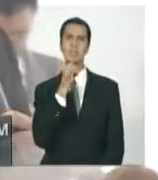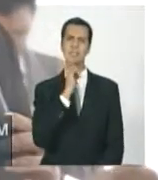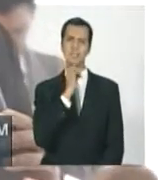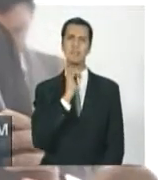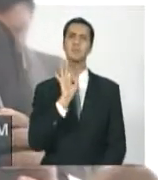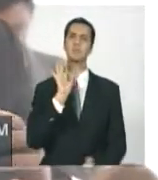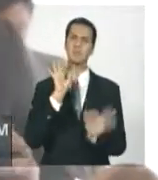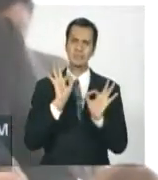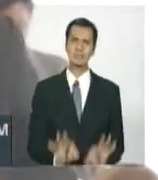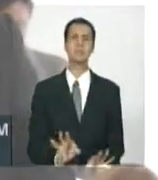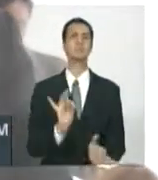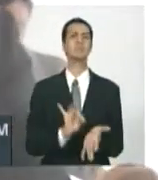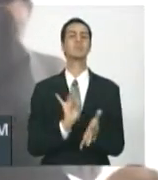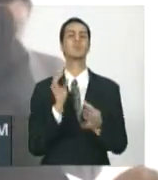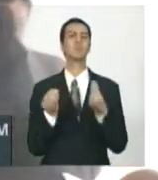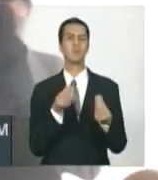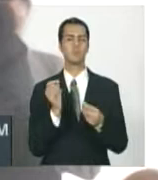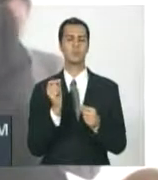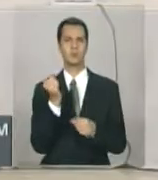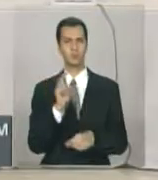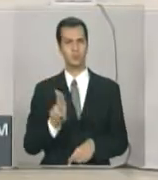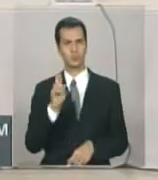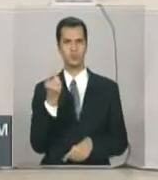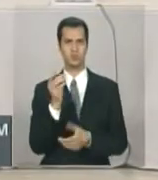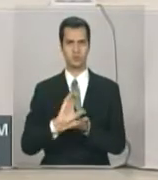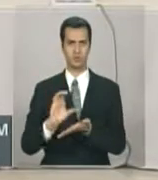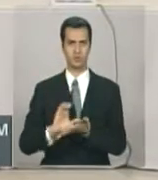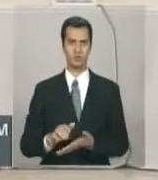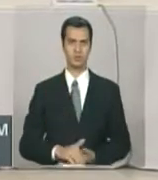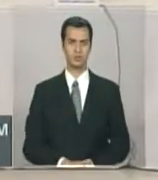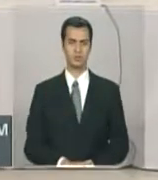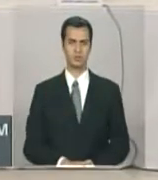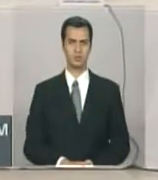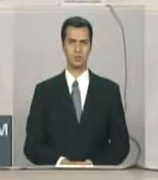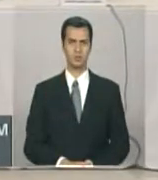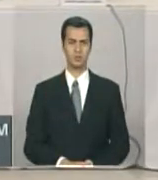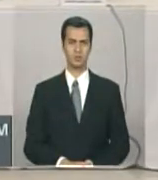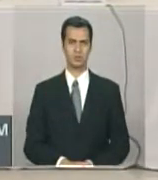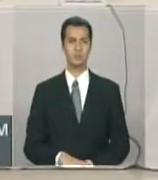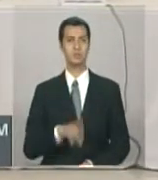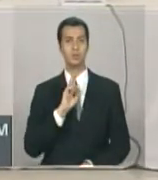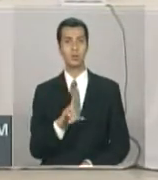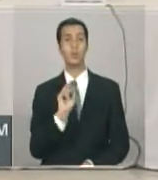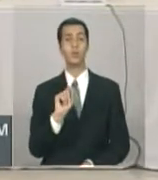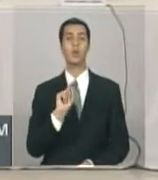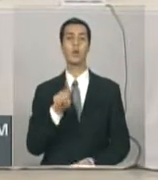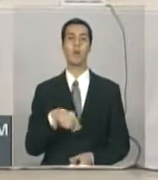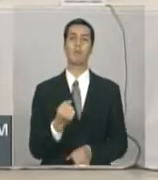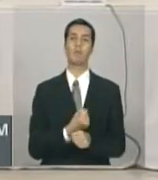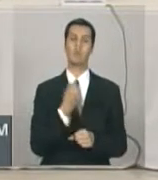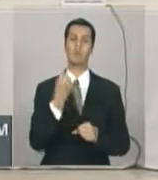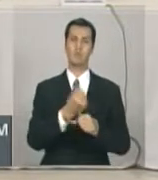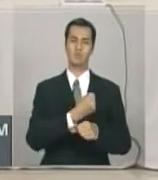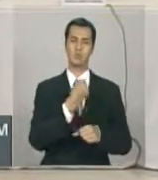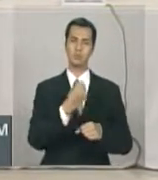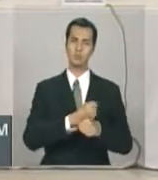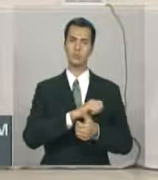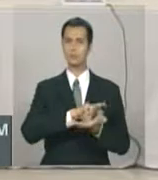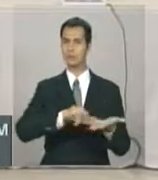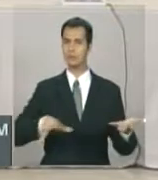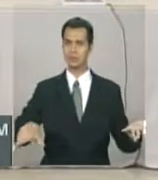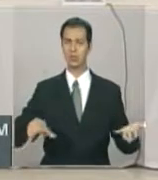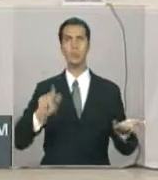está autorizado esse recurso. Sim. São infraestruturas de combate à estiagem. Então, podem ser